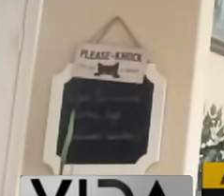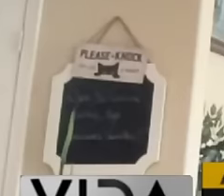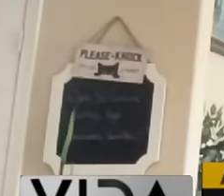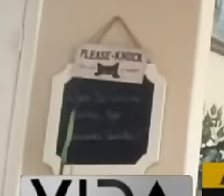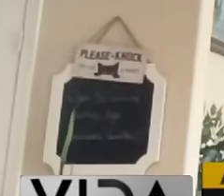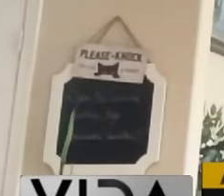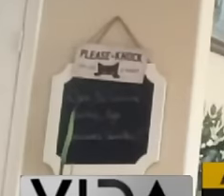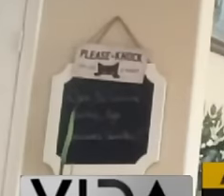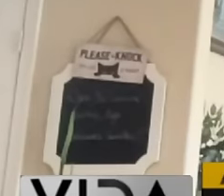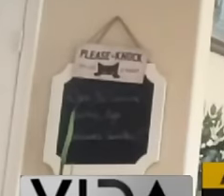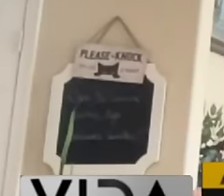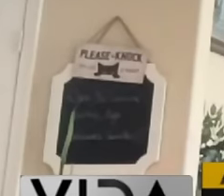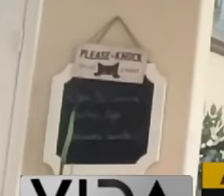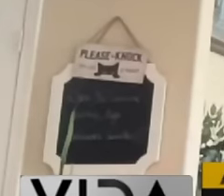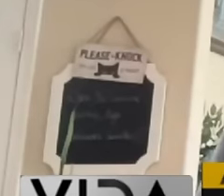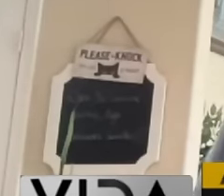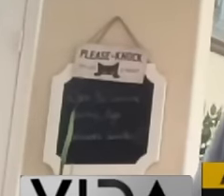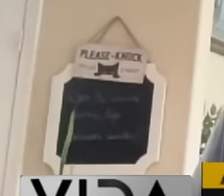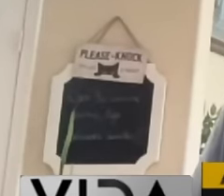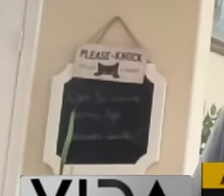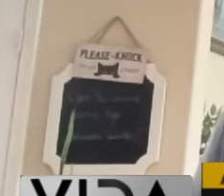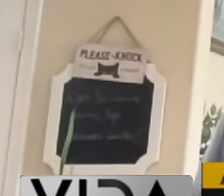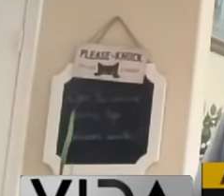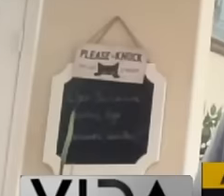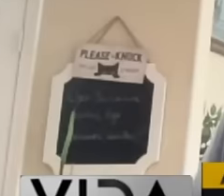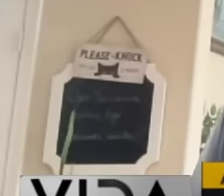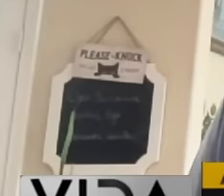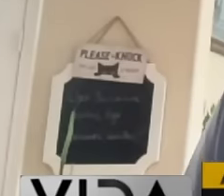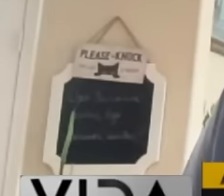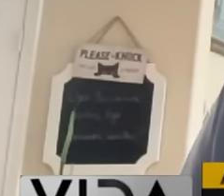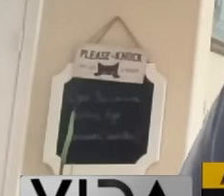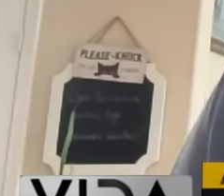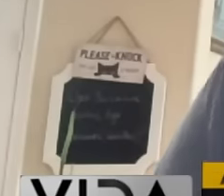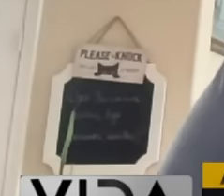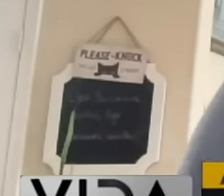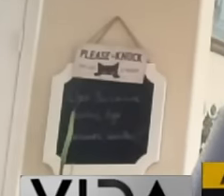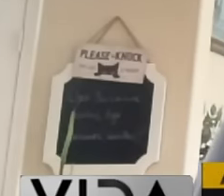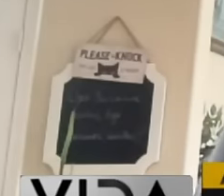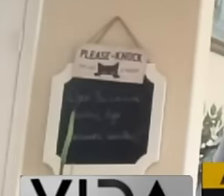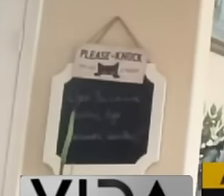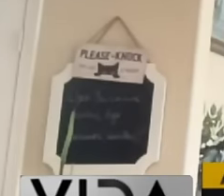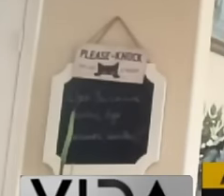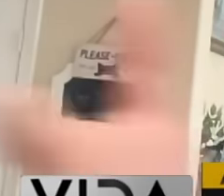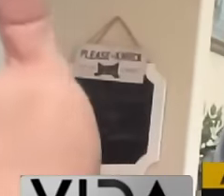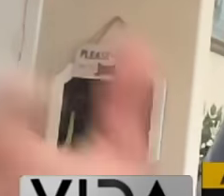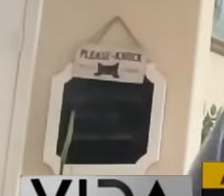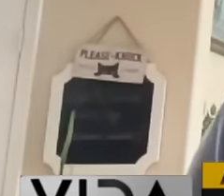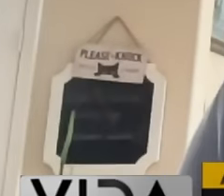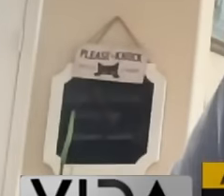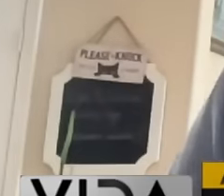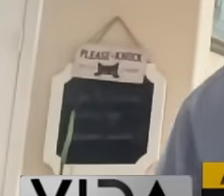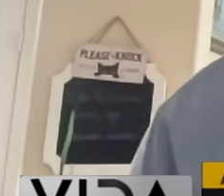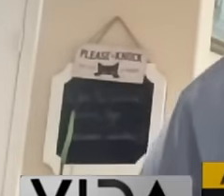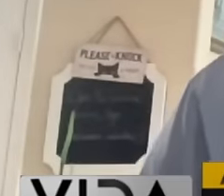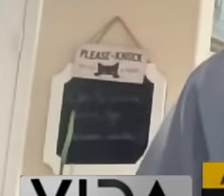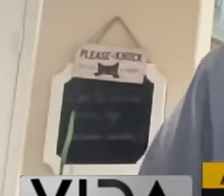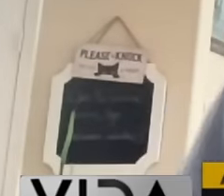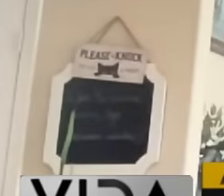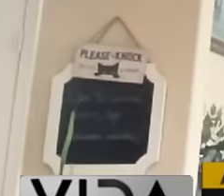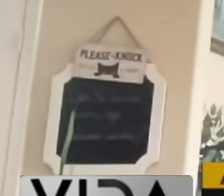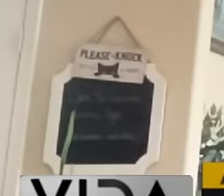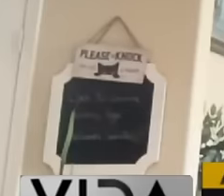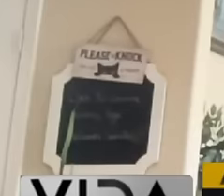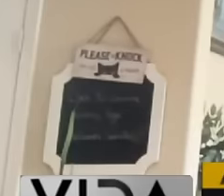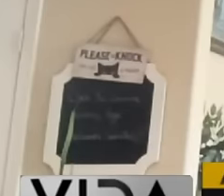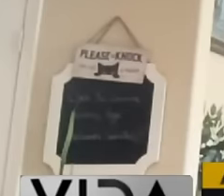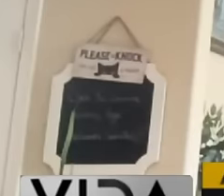vou para os Estados Unidos, eles pedem meu passaporte. Aham, é. Quando você vai para os Estados Unidos, pede seu passaporte. O que mais? Ah,